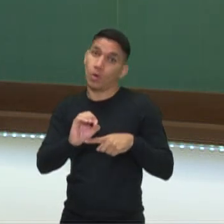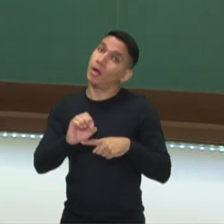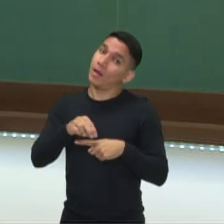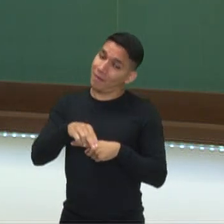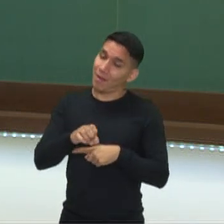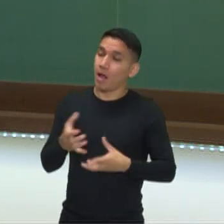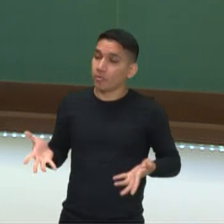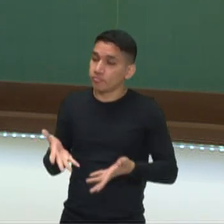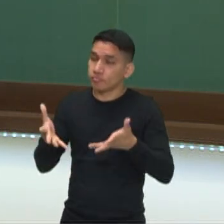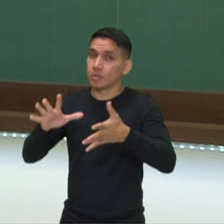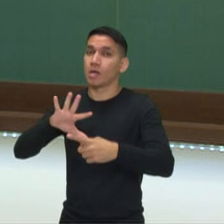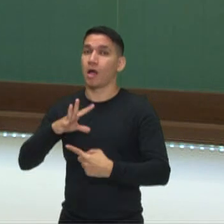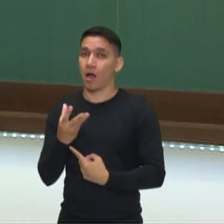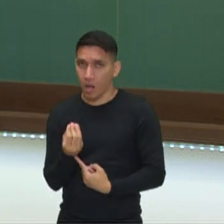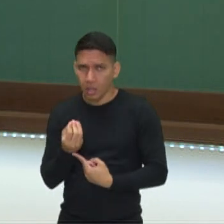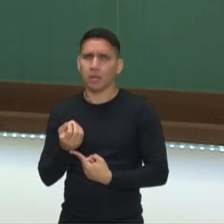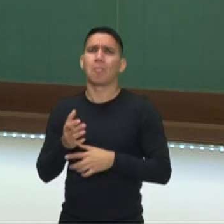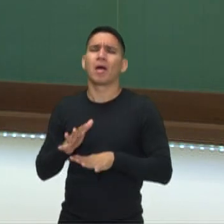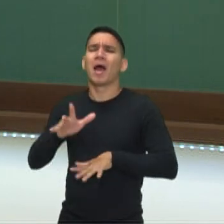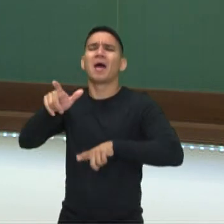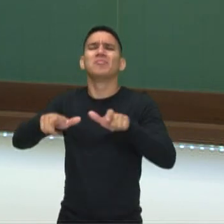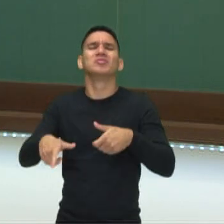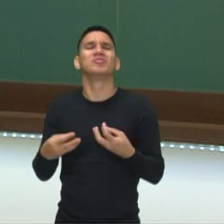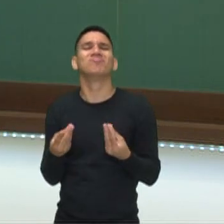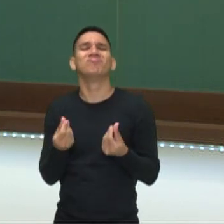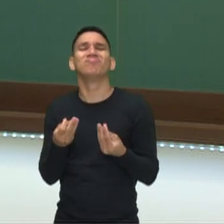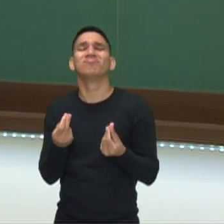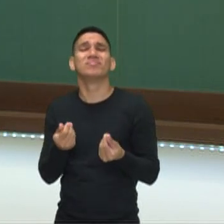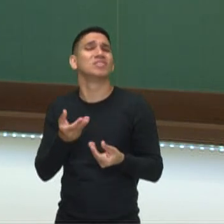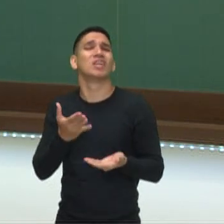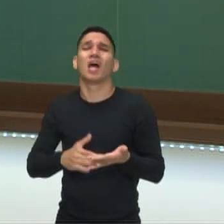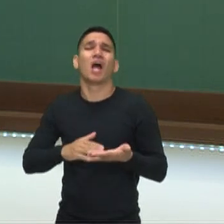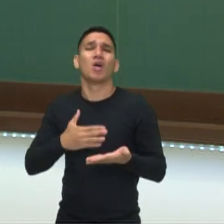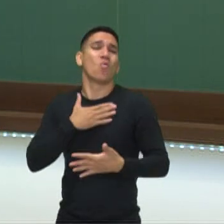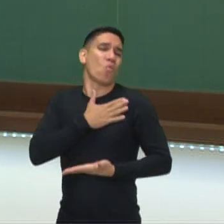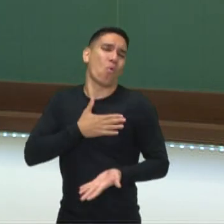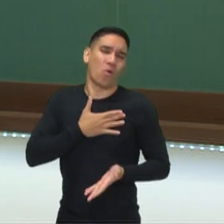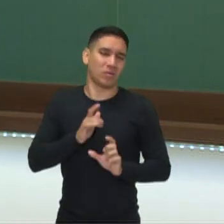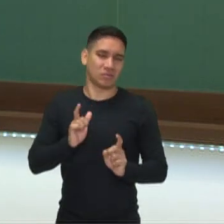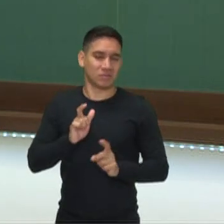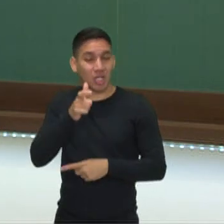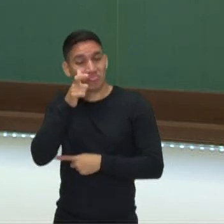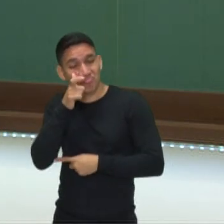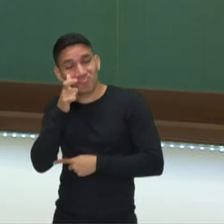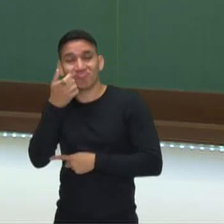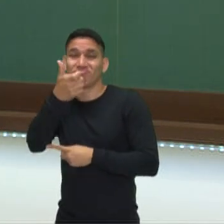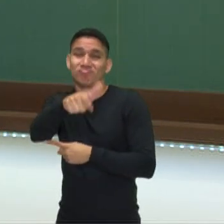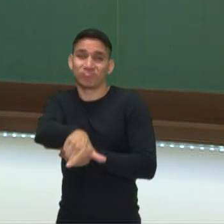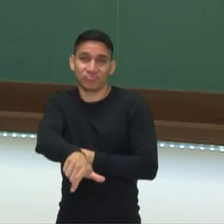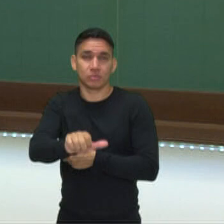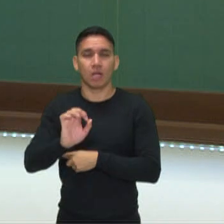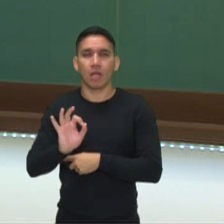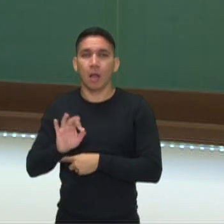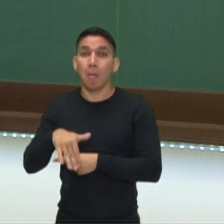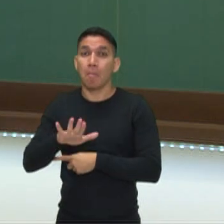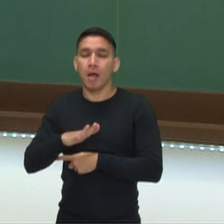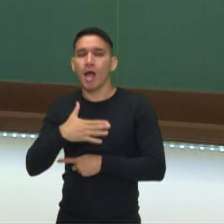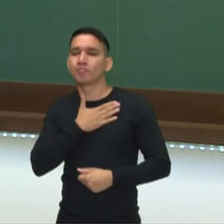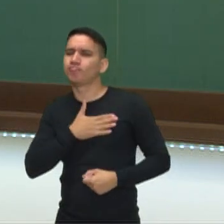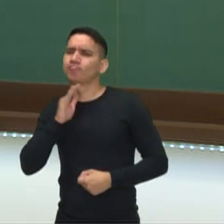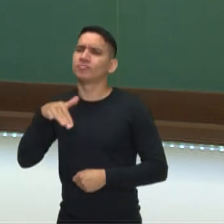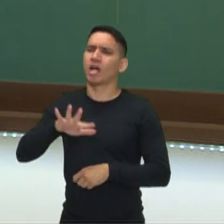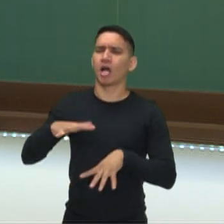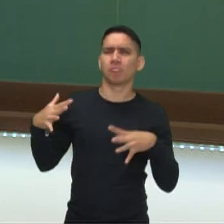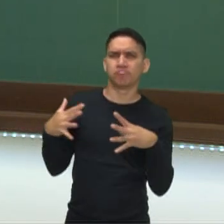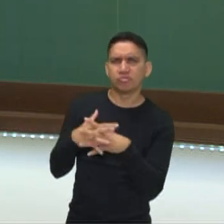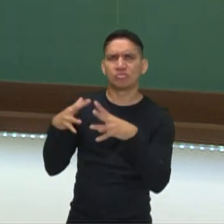arte, mas já existia a decadência, o povo já não estava gostando do teatro, porque o povo estava era mais fã exatamente dos